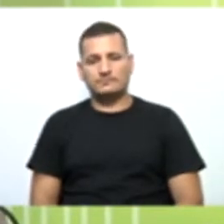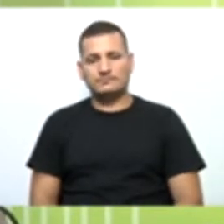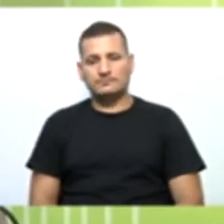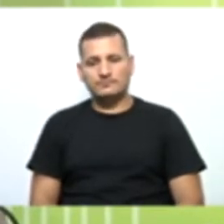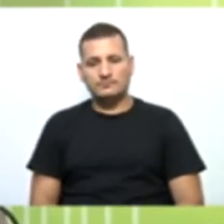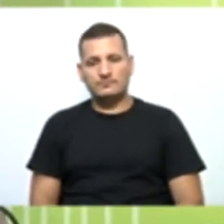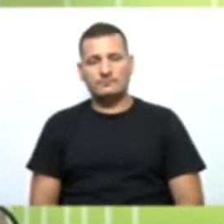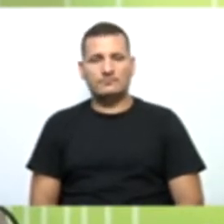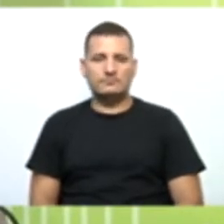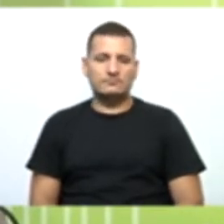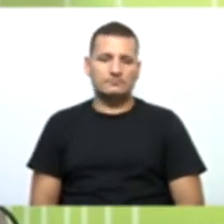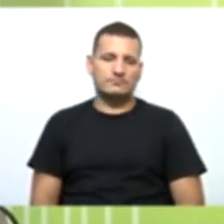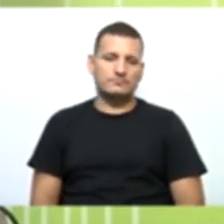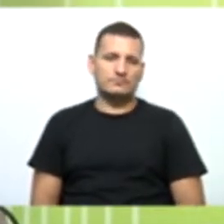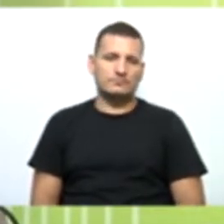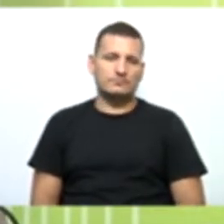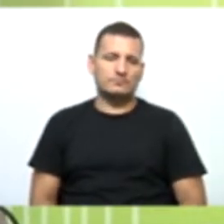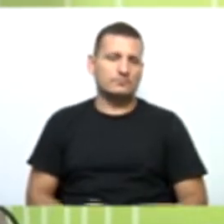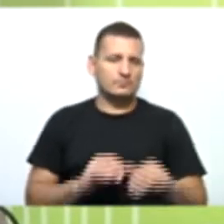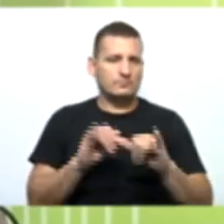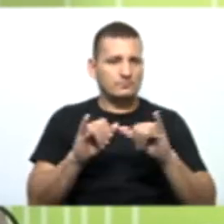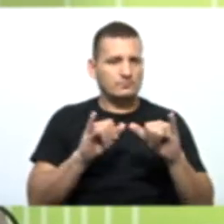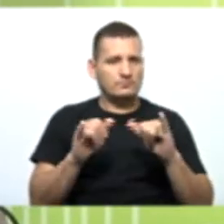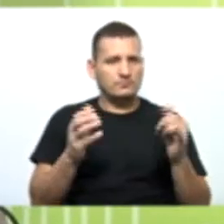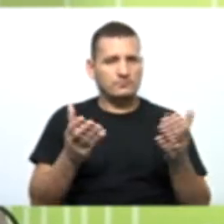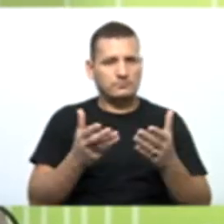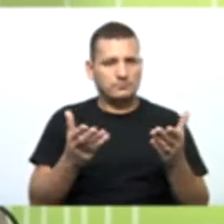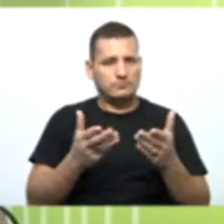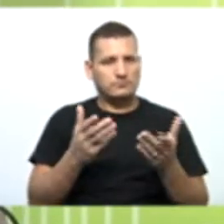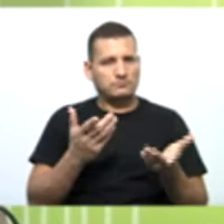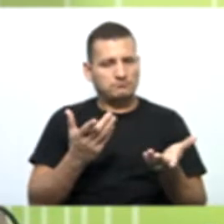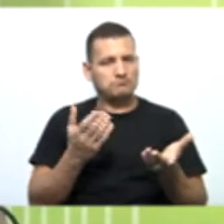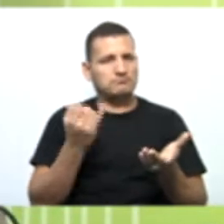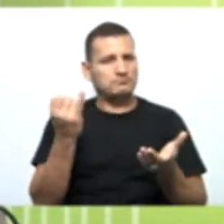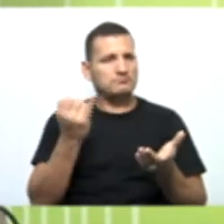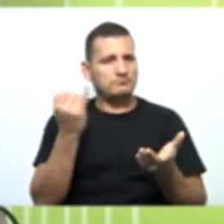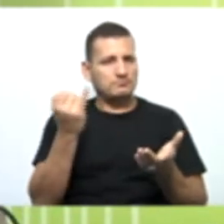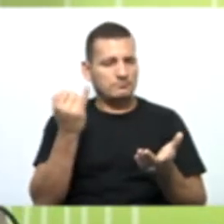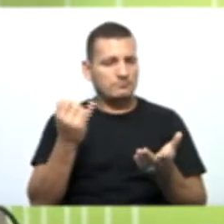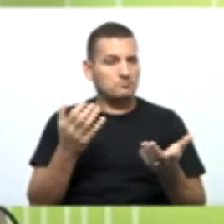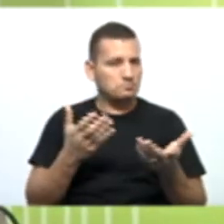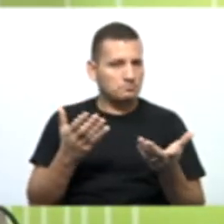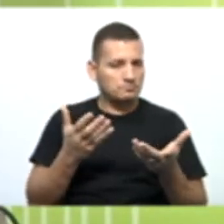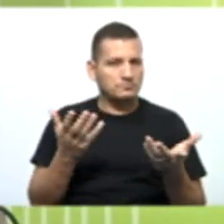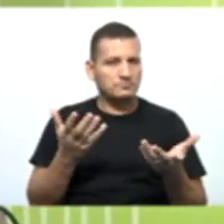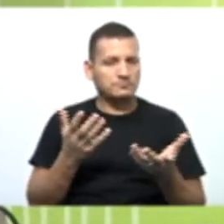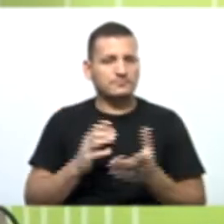mensura a informação? A informação hoje é importante, né? Porque